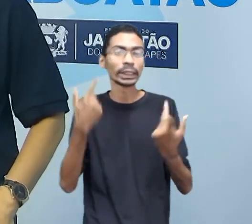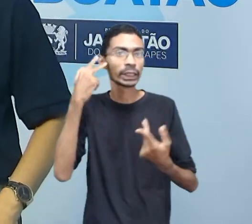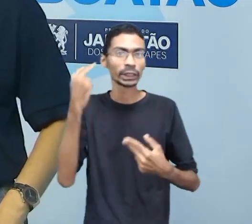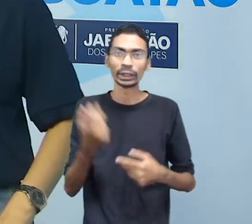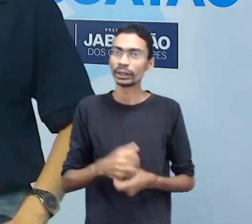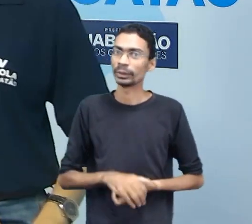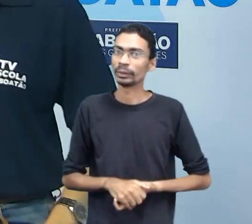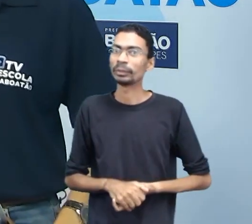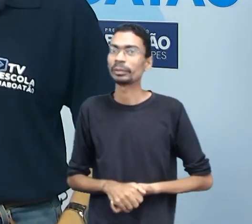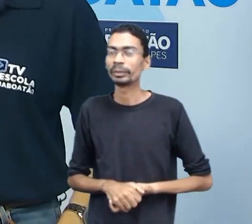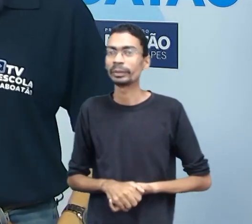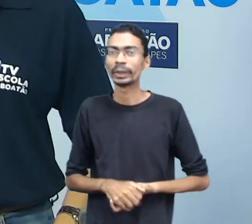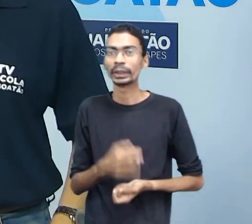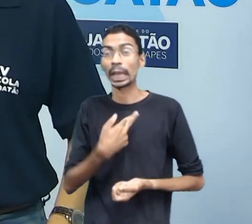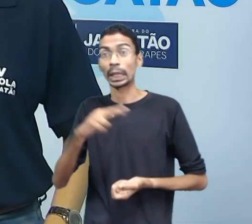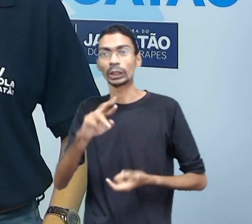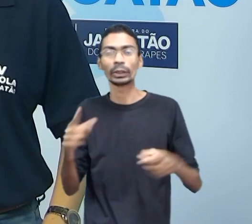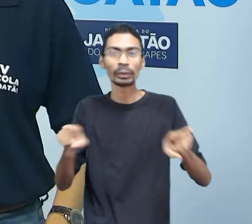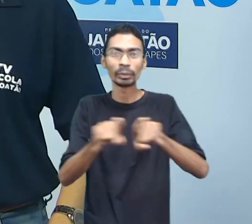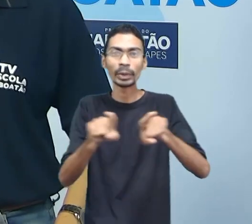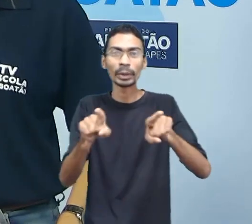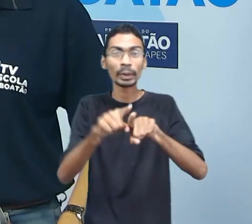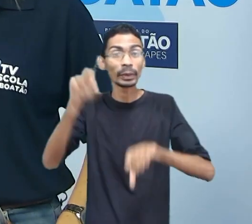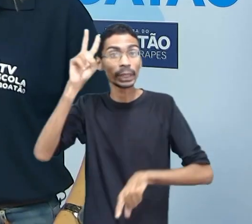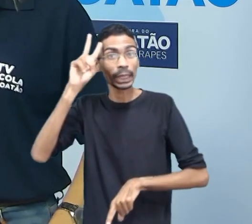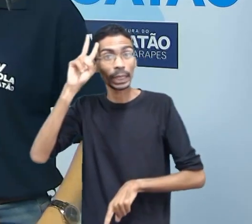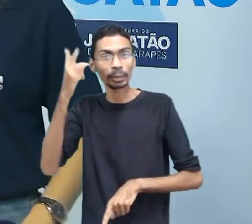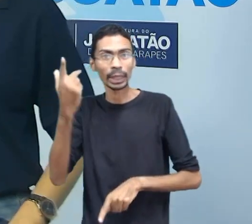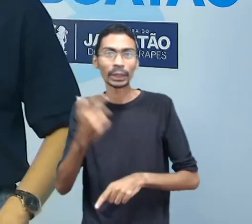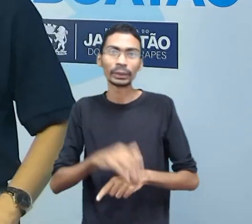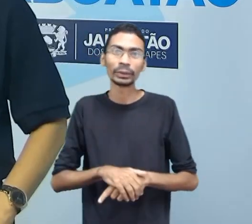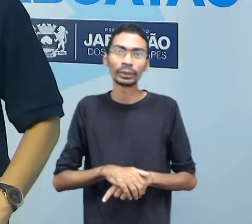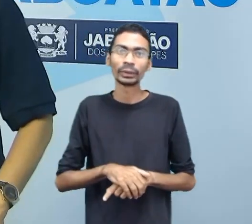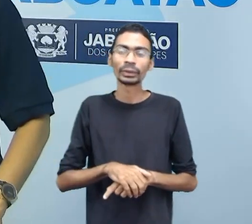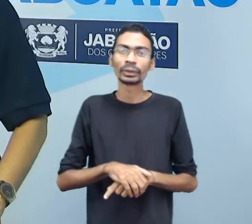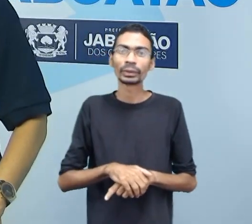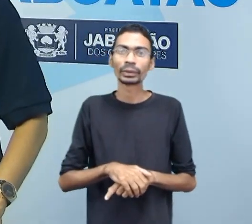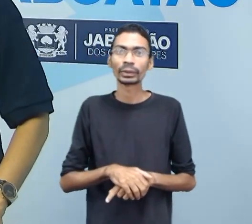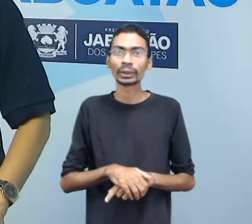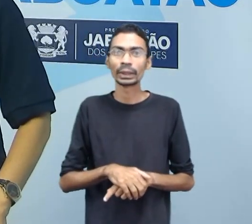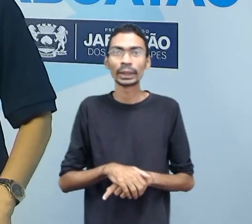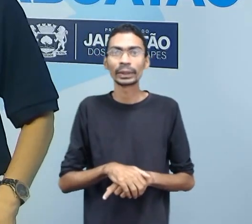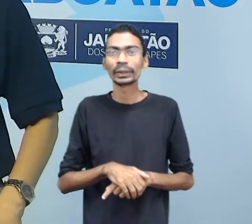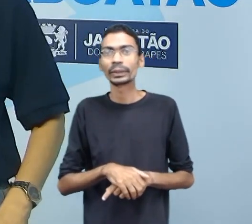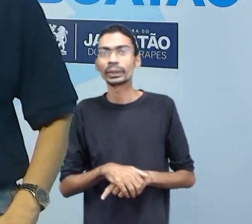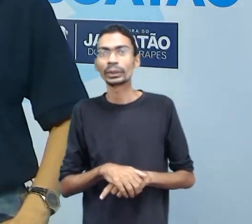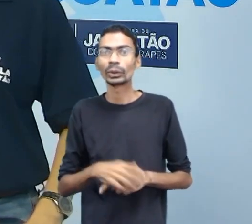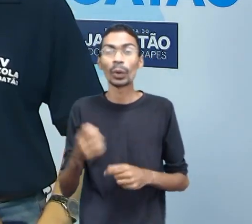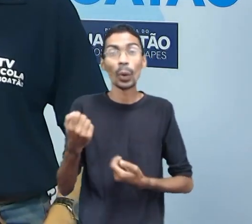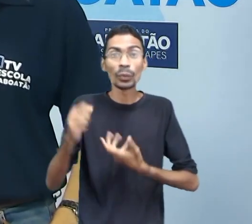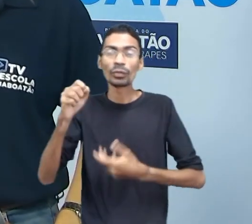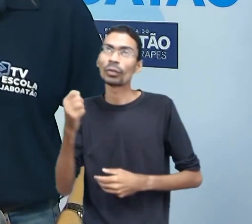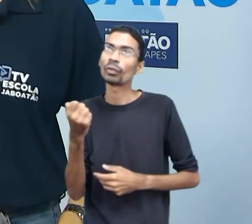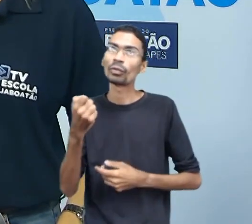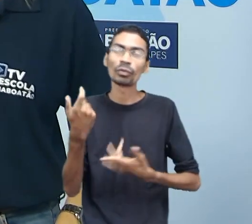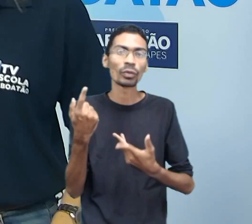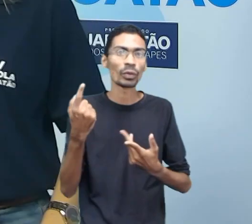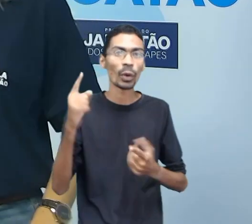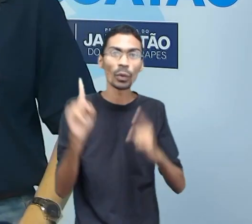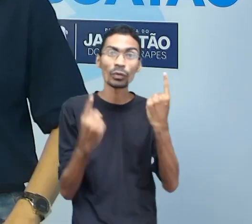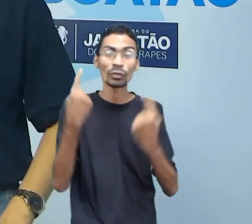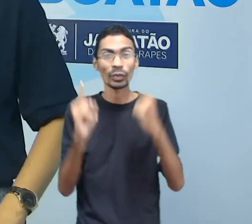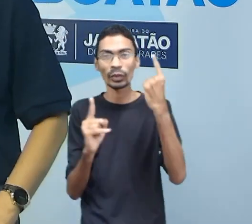um exemplo para vocês lembrarem o próprio bolo Souza Leão o frevo faz parte do